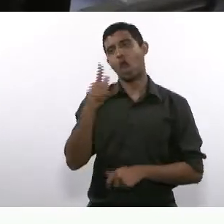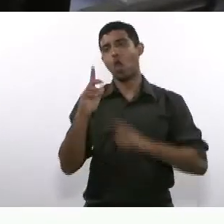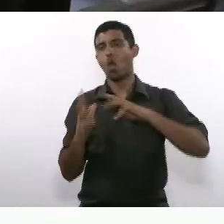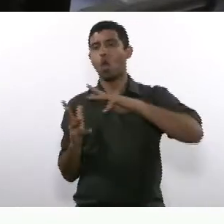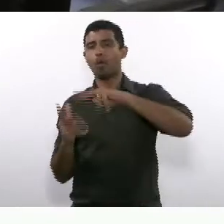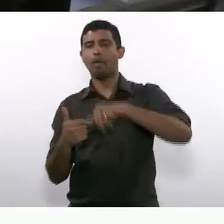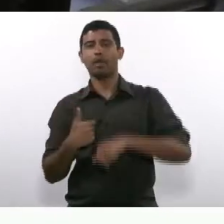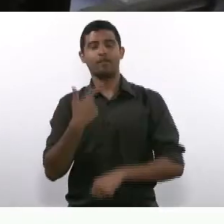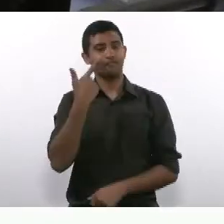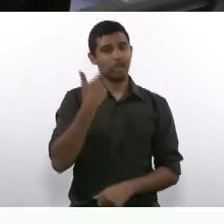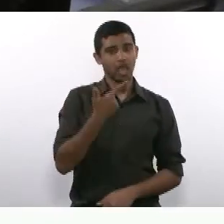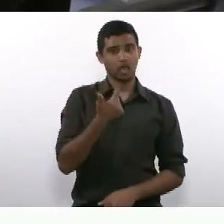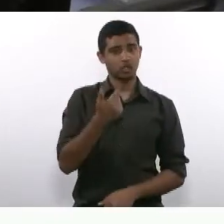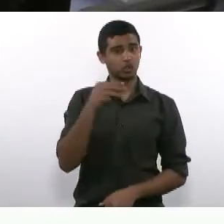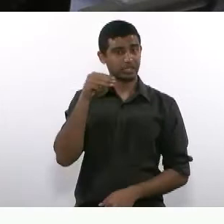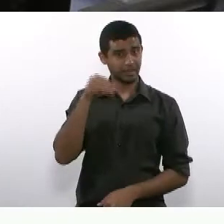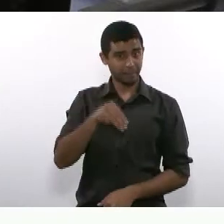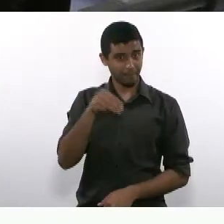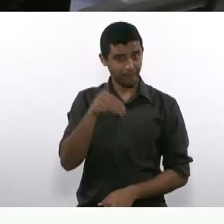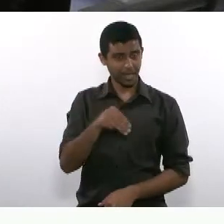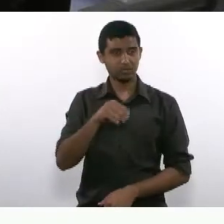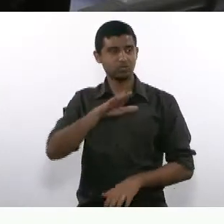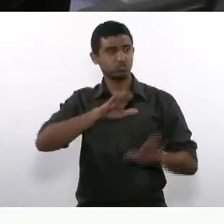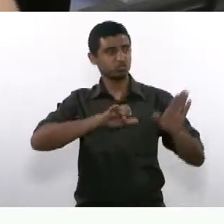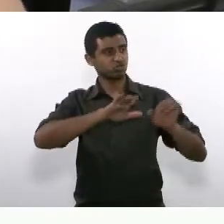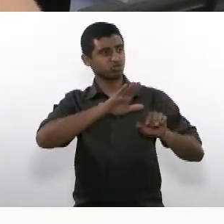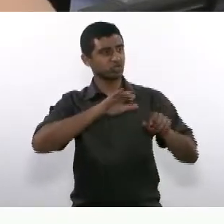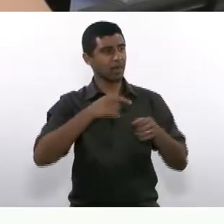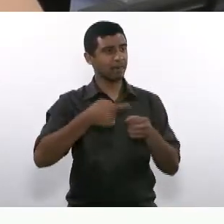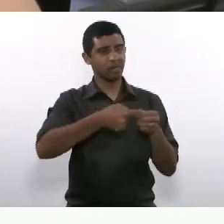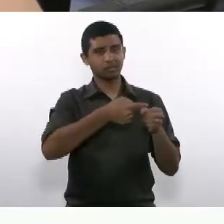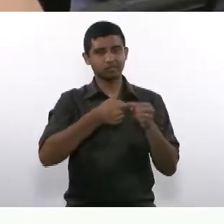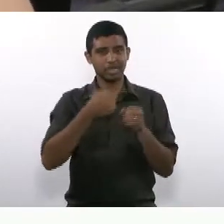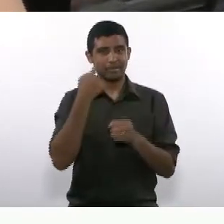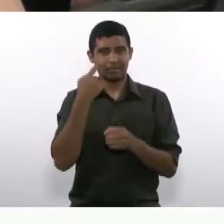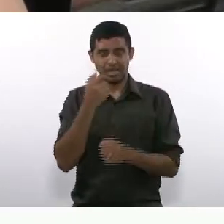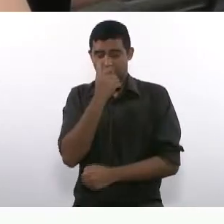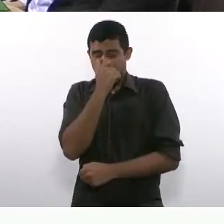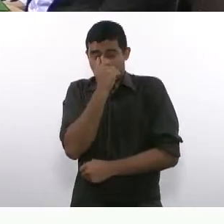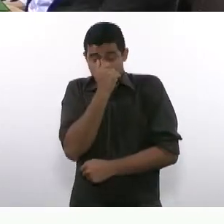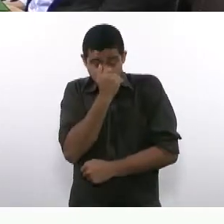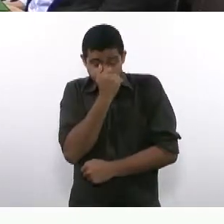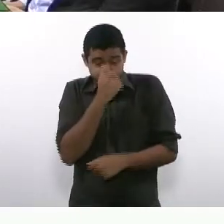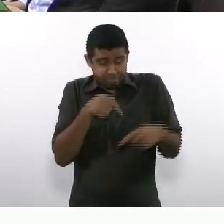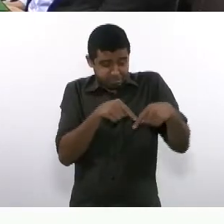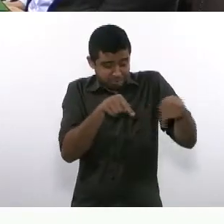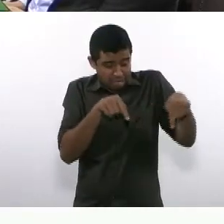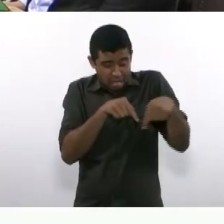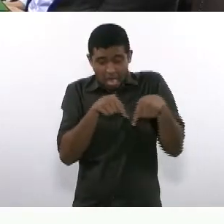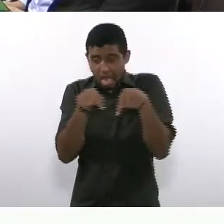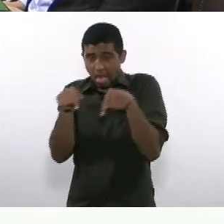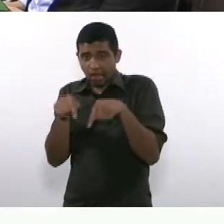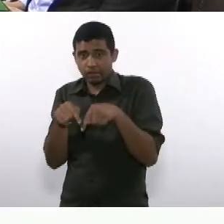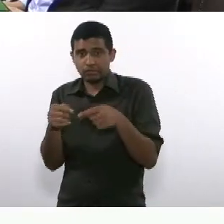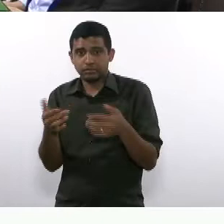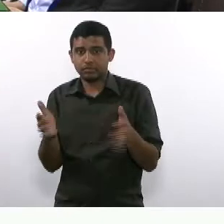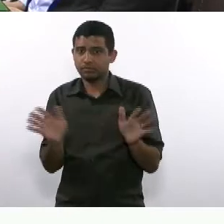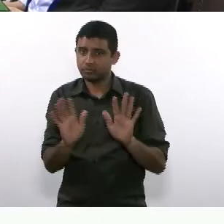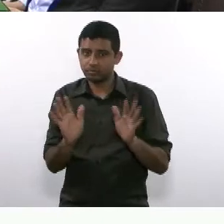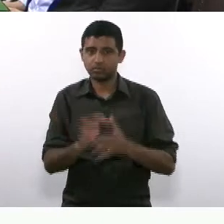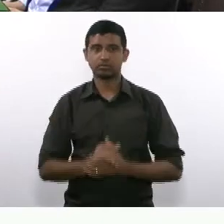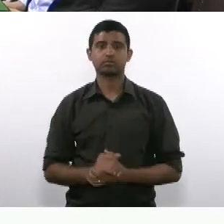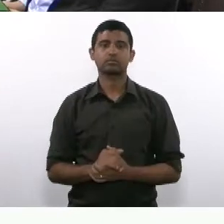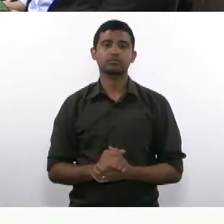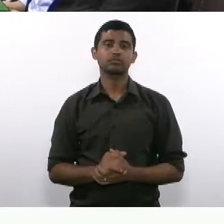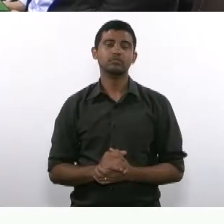metros quadrados quando a gente quer levar os municípios, porque não adianta a gente botar todo mundo socado ali e não ter capacidade de entrar ninguém. Então, o menor stand